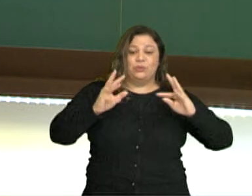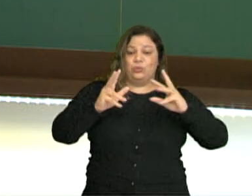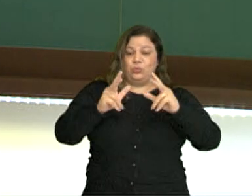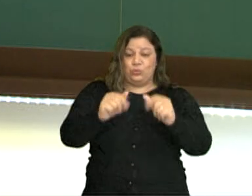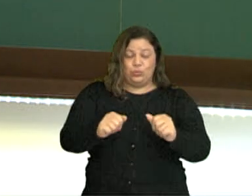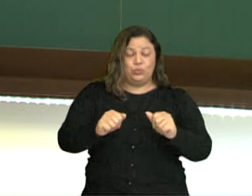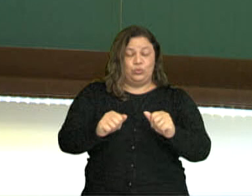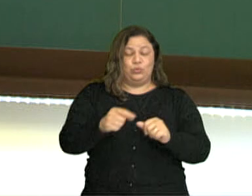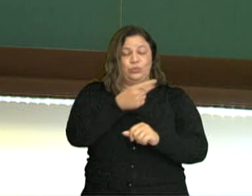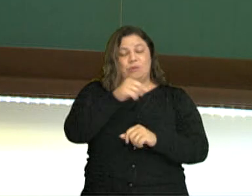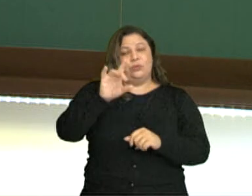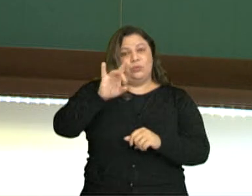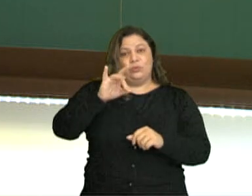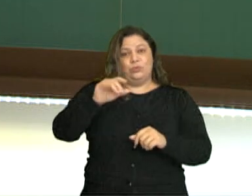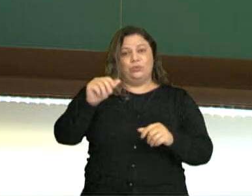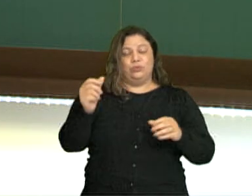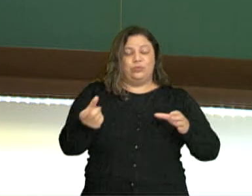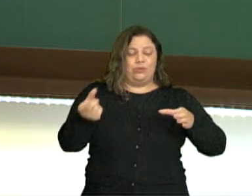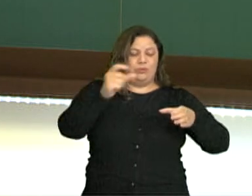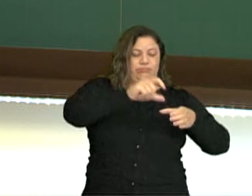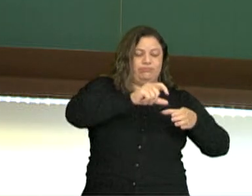está preparando os alimentos.